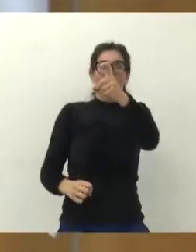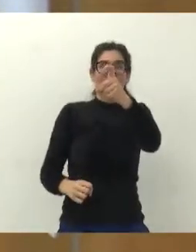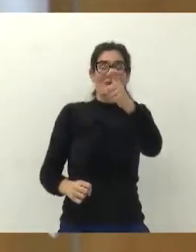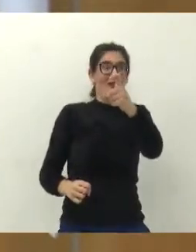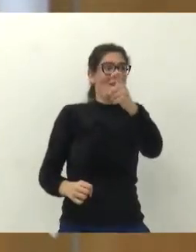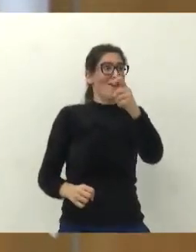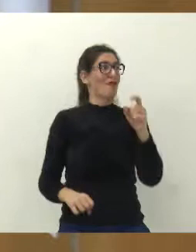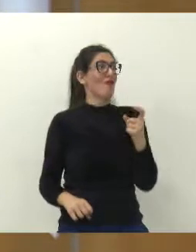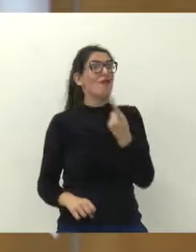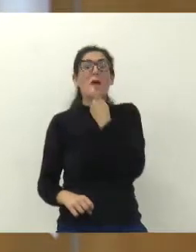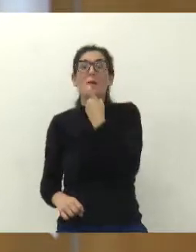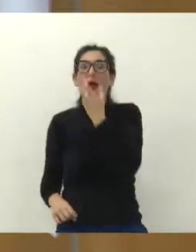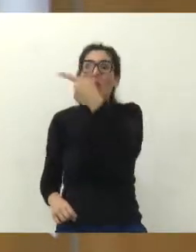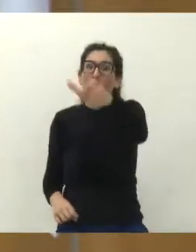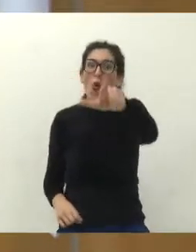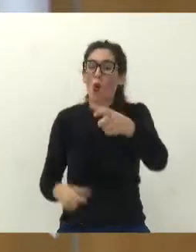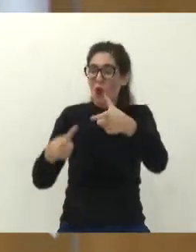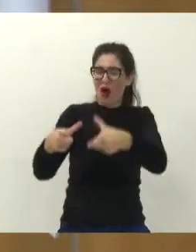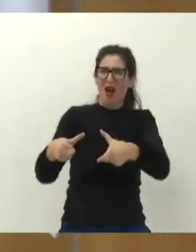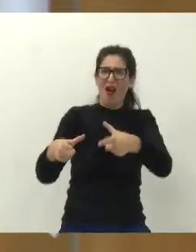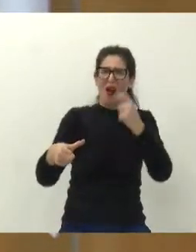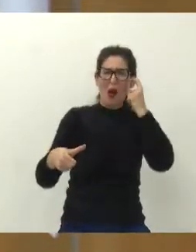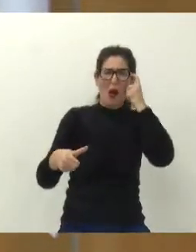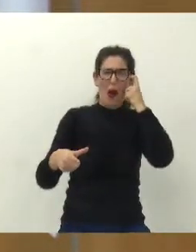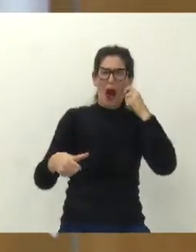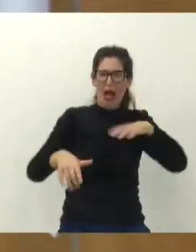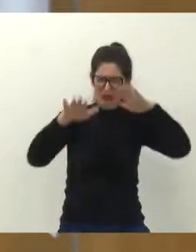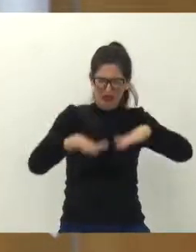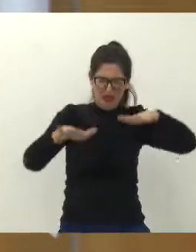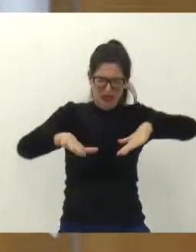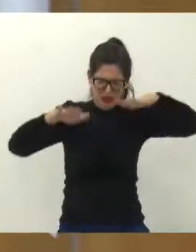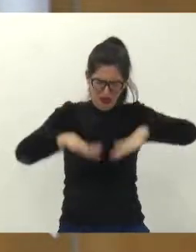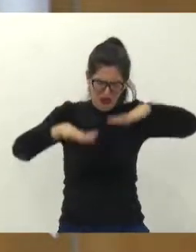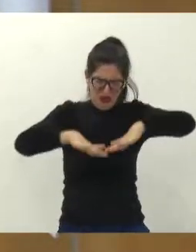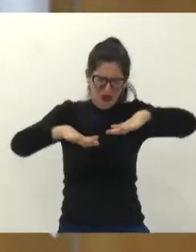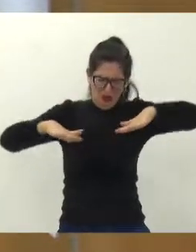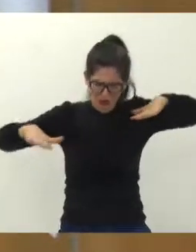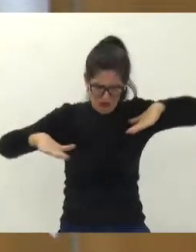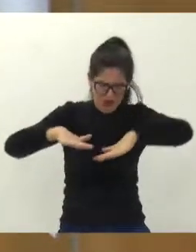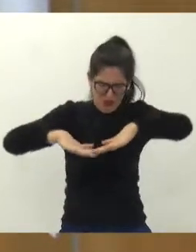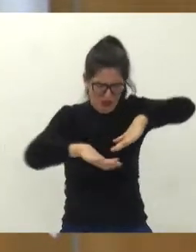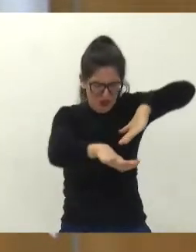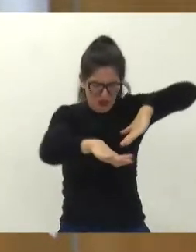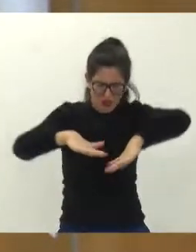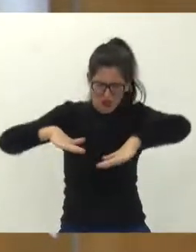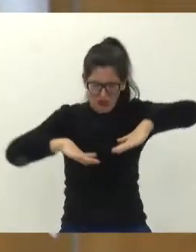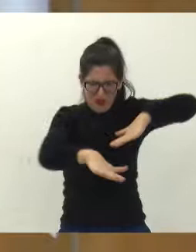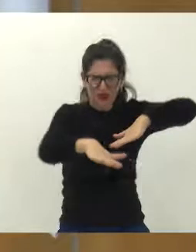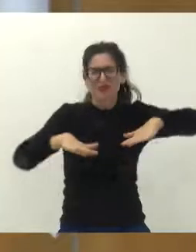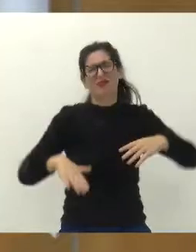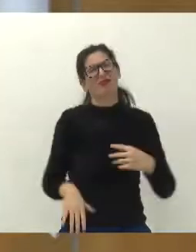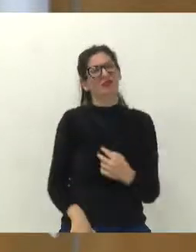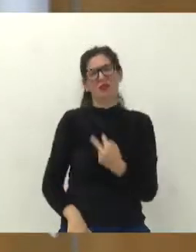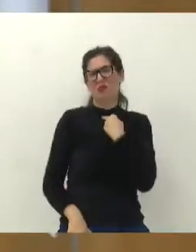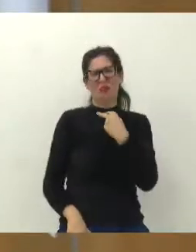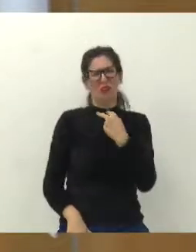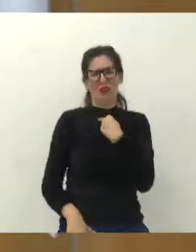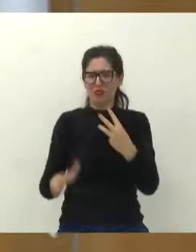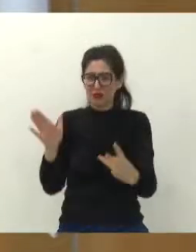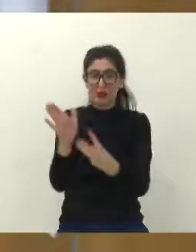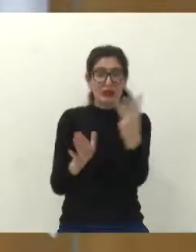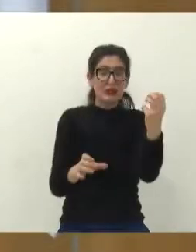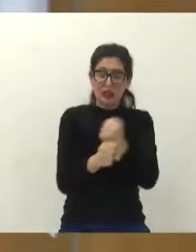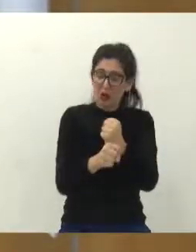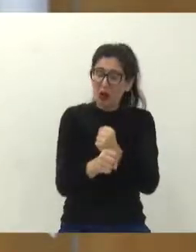no outro. Aí fica aquele rabo. Sabe, tem coisas que não dá, gente. Nós estamos chegando no terceiro ano e eu volto a falar.